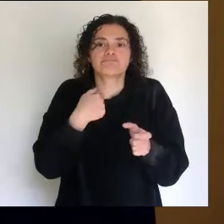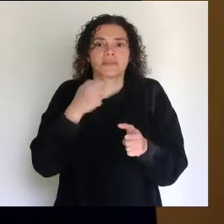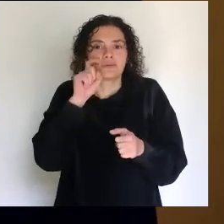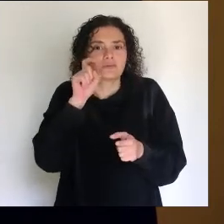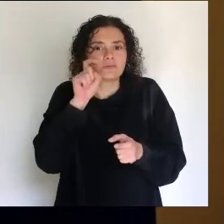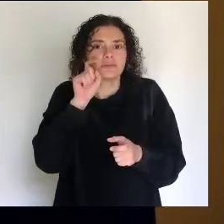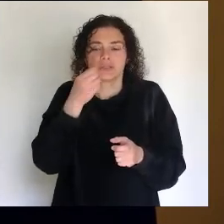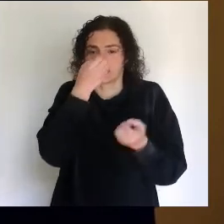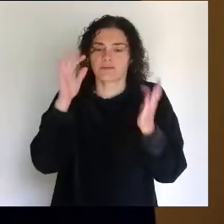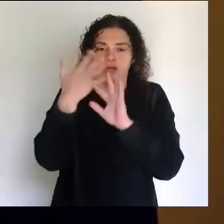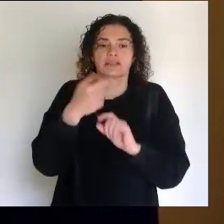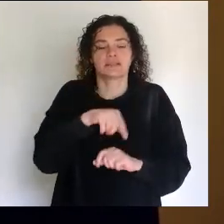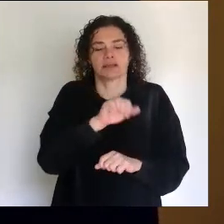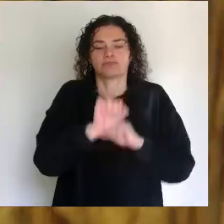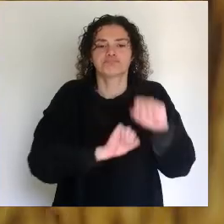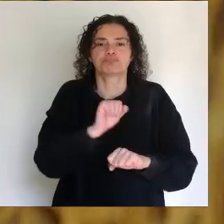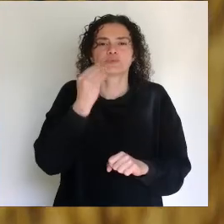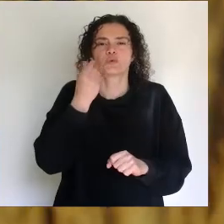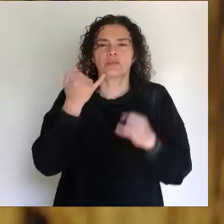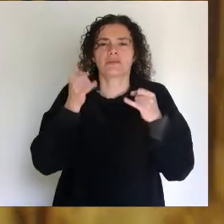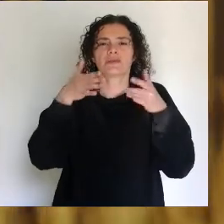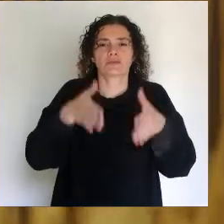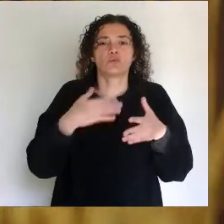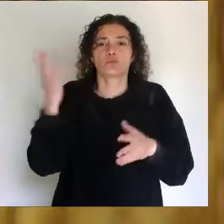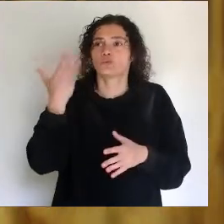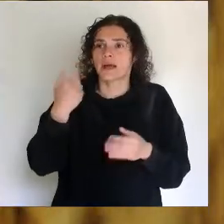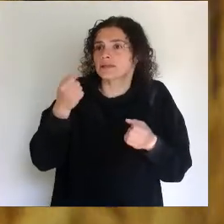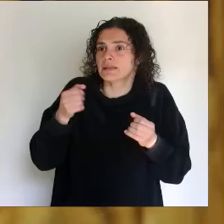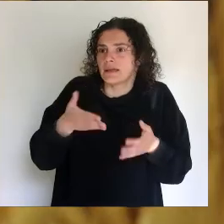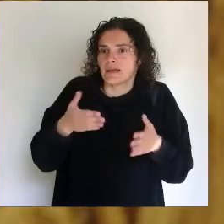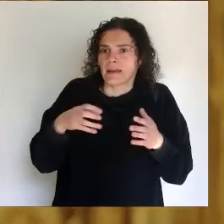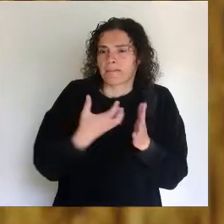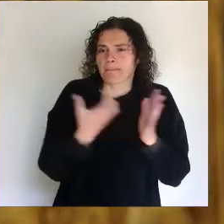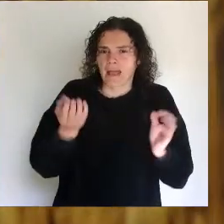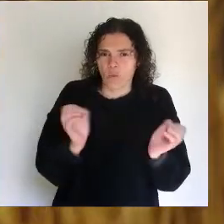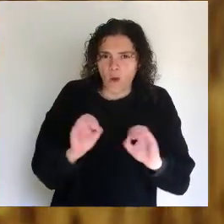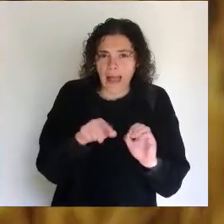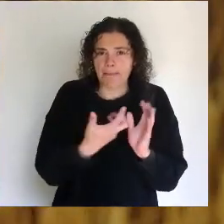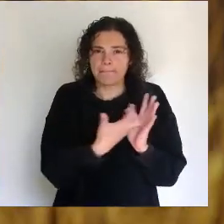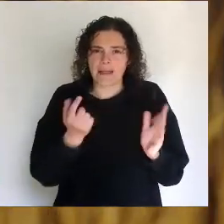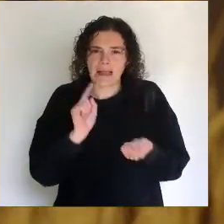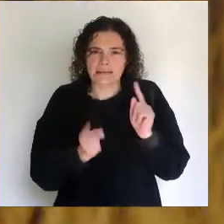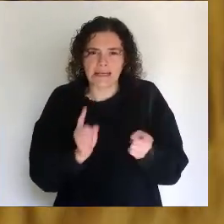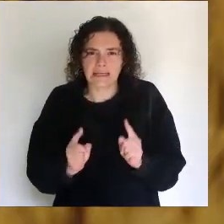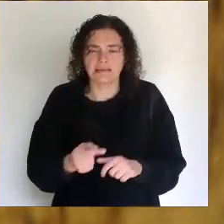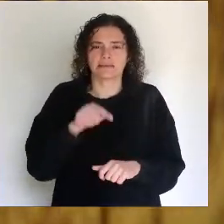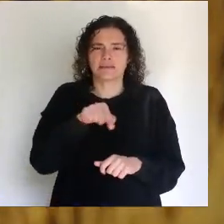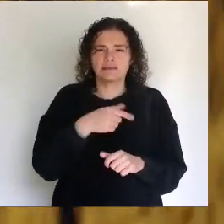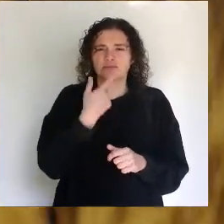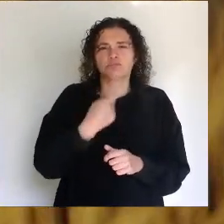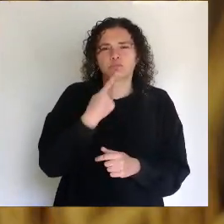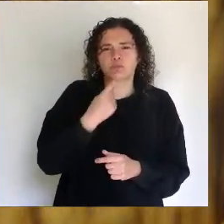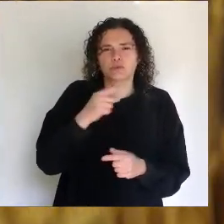criar intervenções culturais que não tenham impactos, ou o que é que são esses impactos. Portanto, estas questões